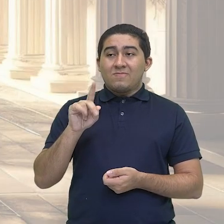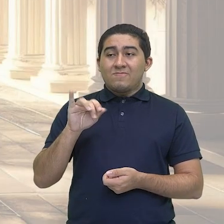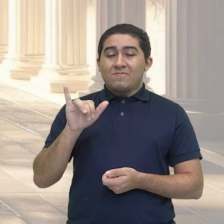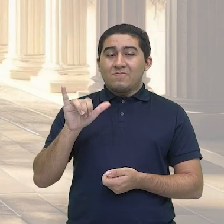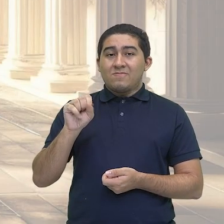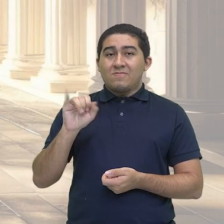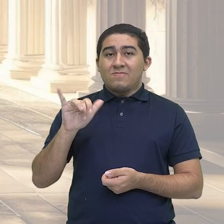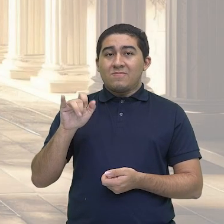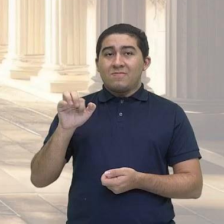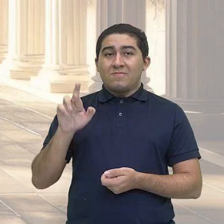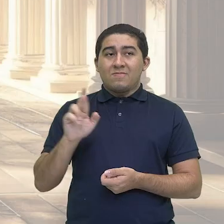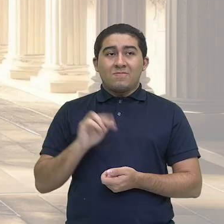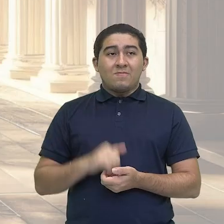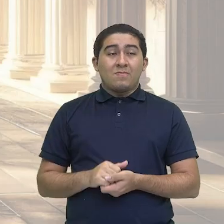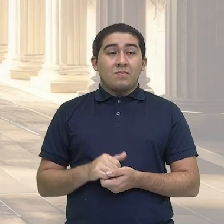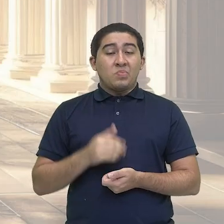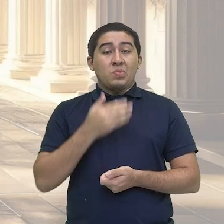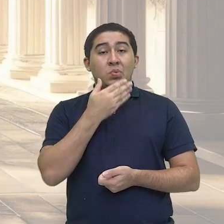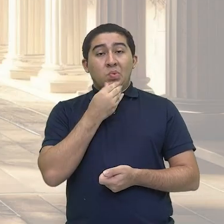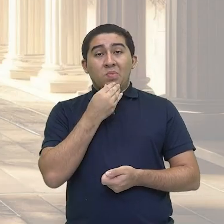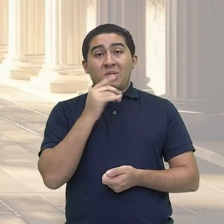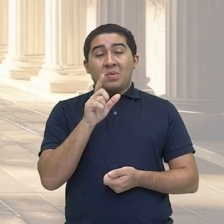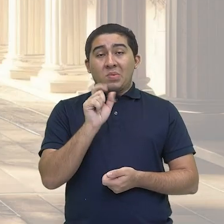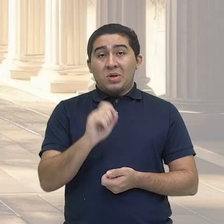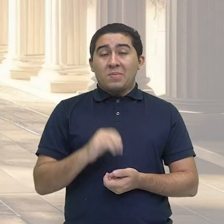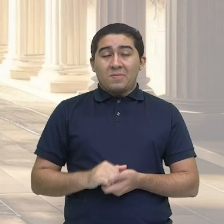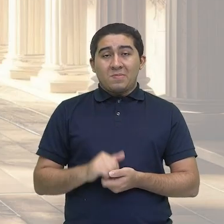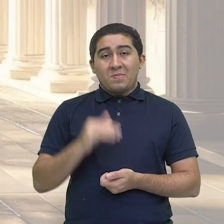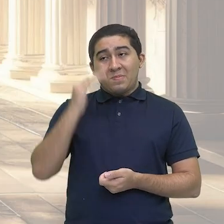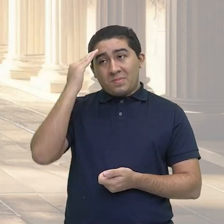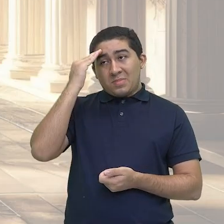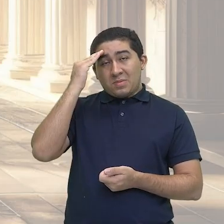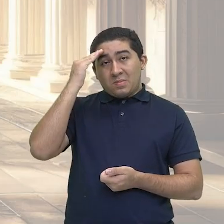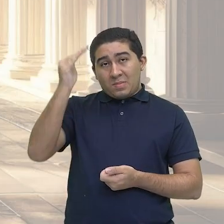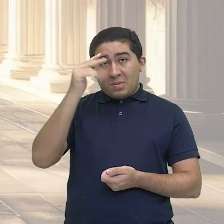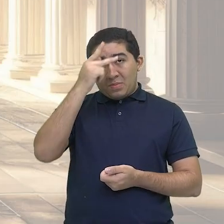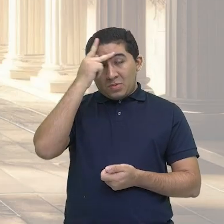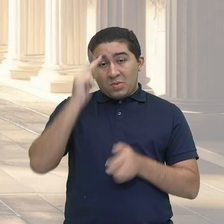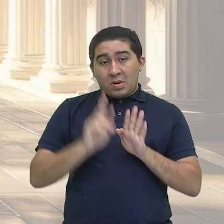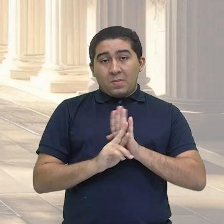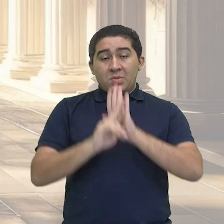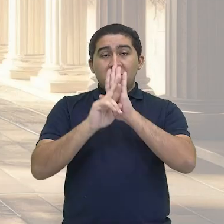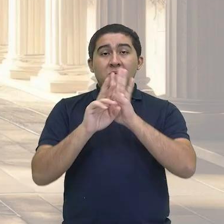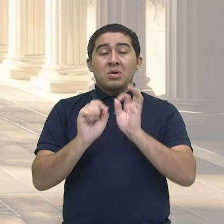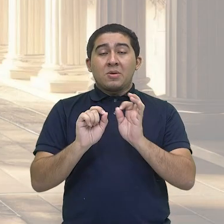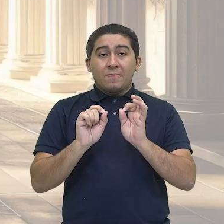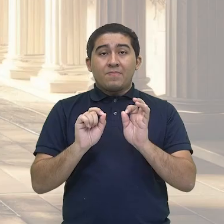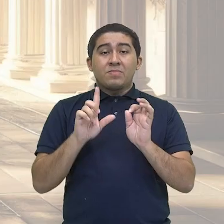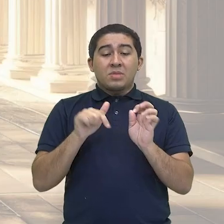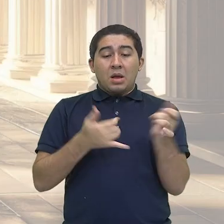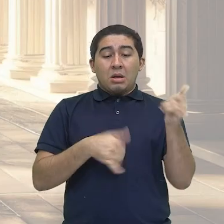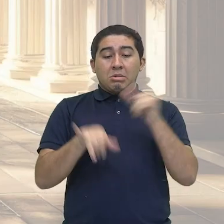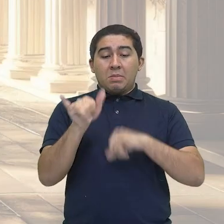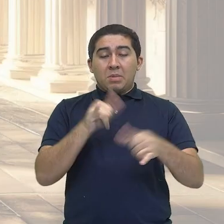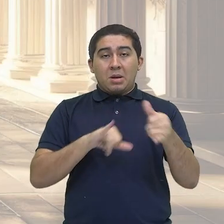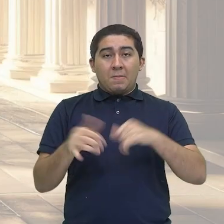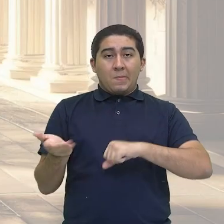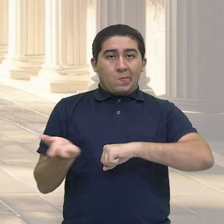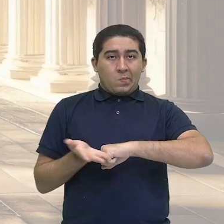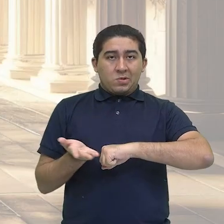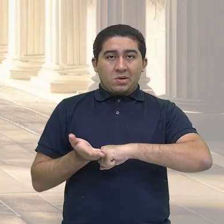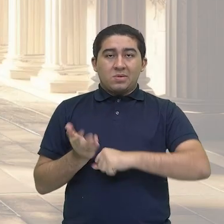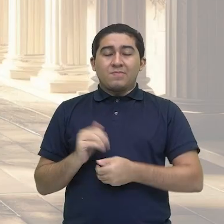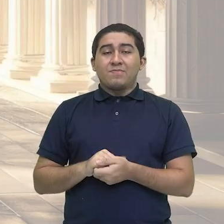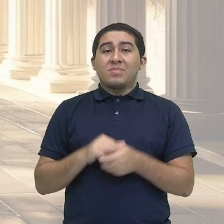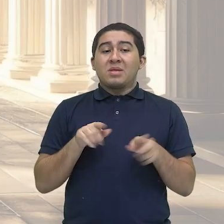Lavoisier, ele é considerado o pai da química moderna. Ele descobriu também o